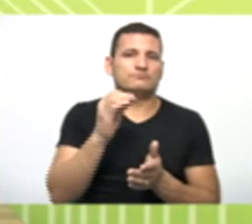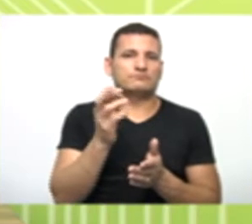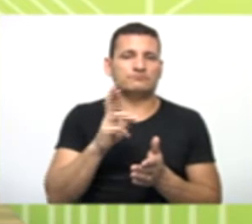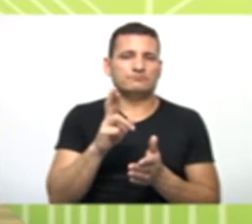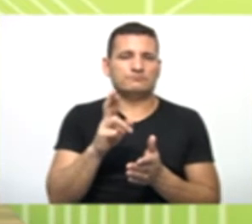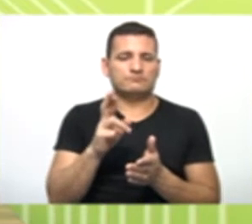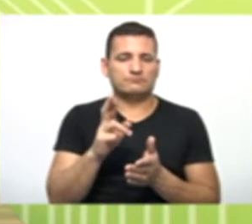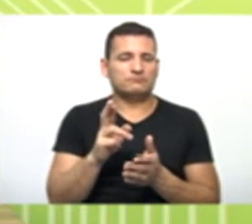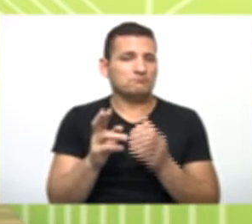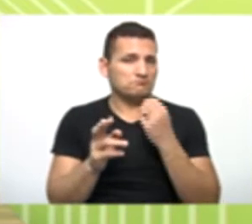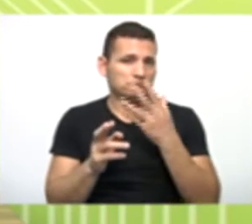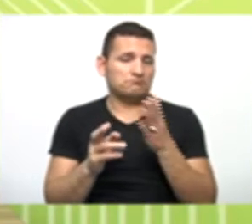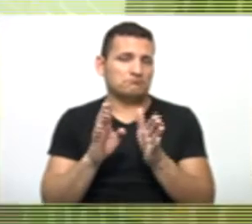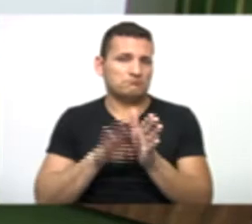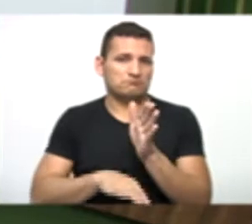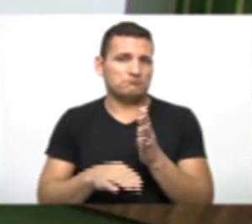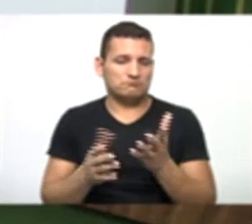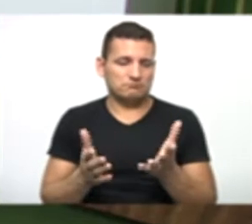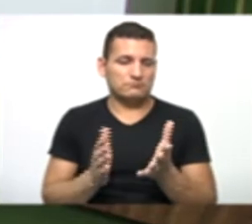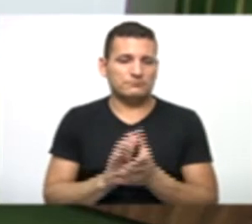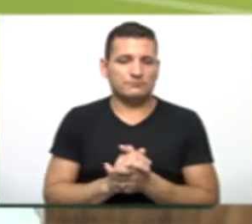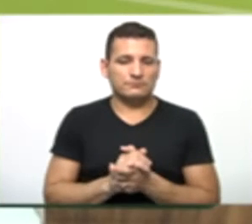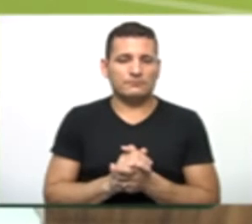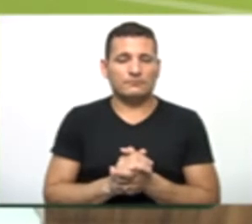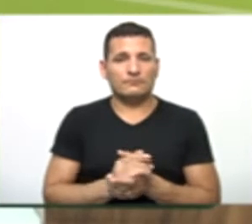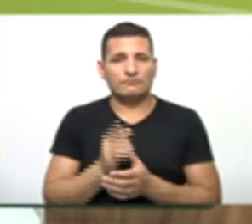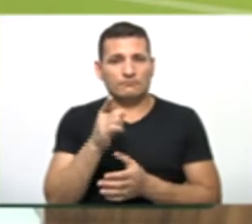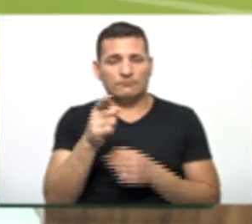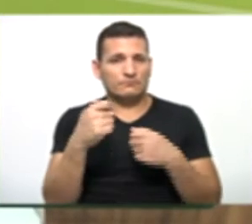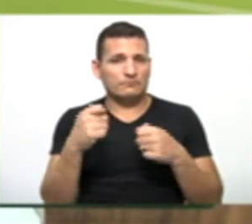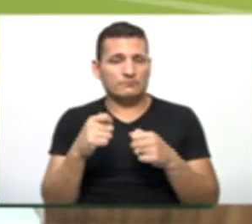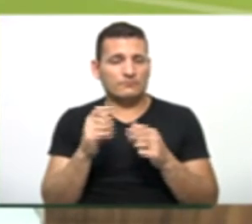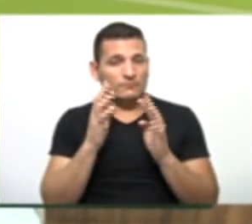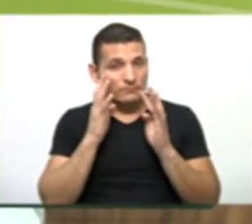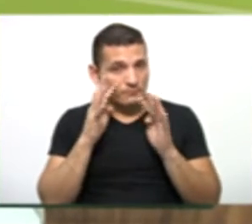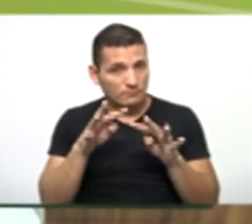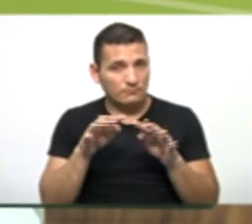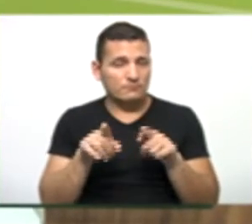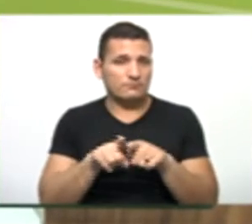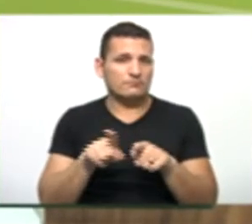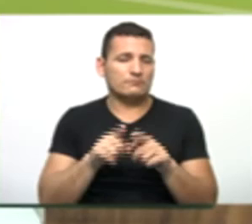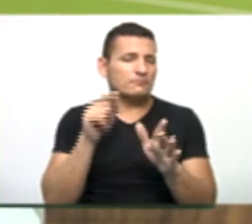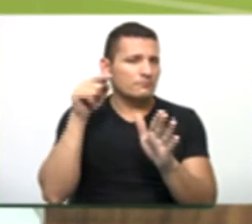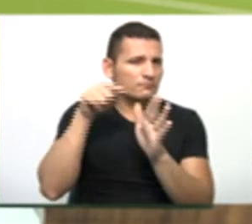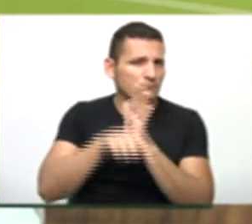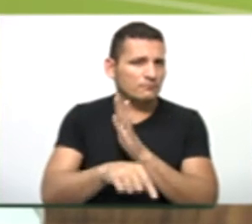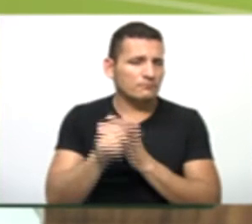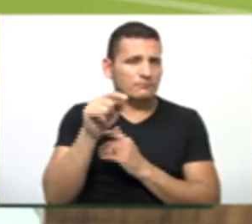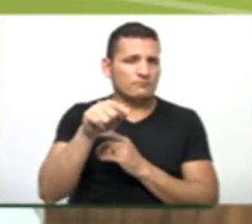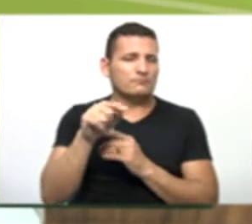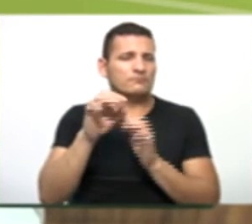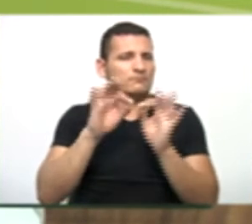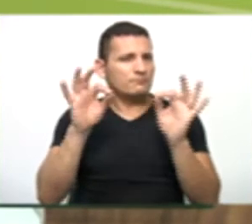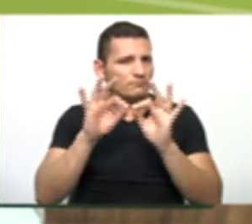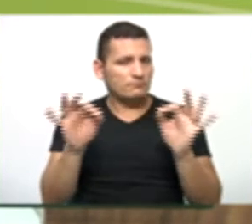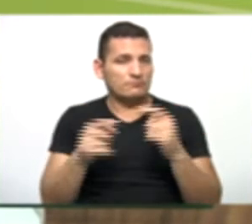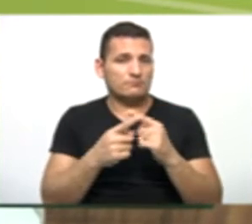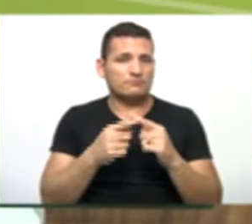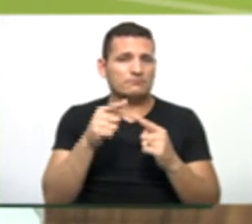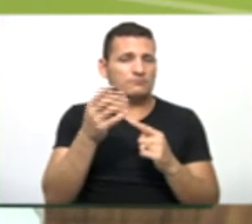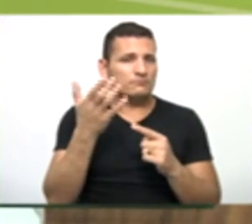R$180. Já é um bom desconto. Exatamente. E aí você tem que ficar atento ao que o problema está pedindo, porque o problema está pedindo determine o